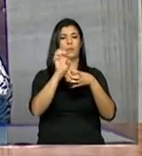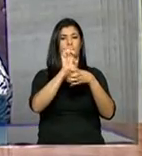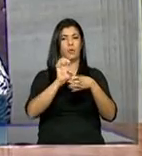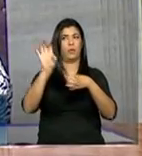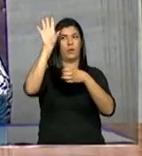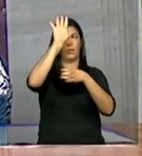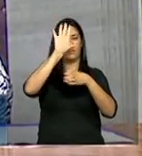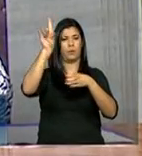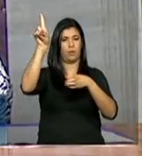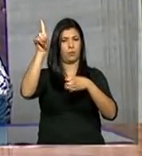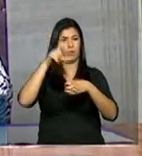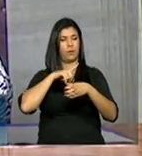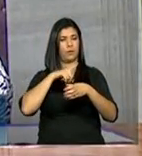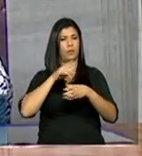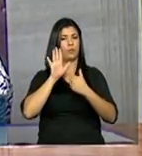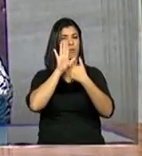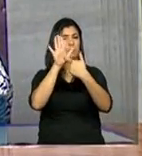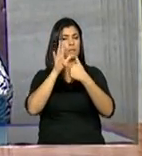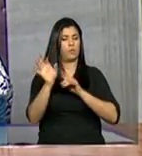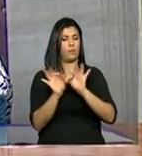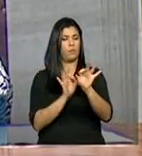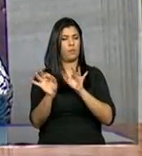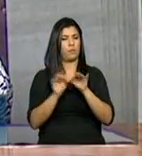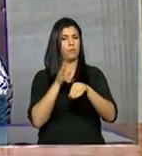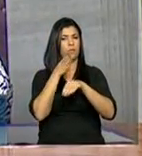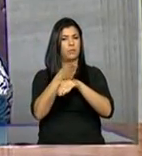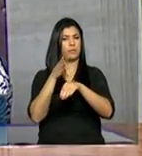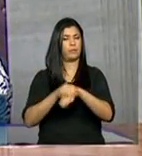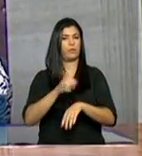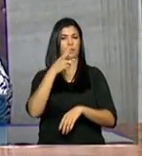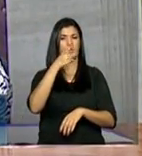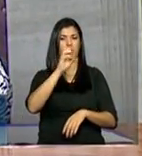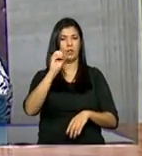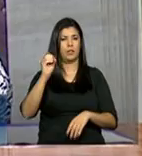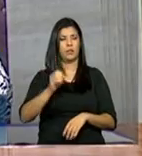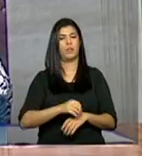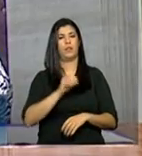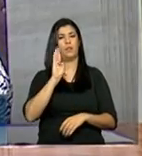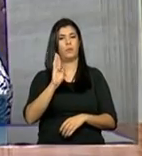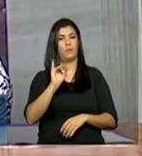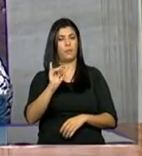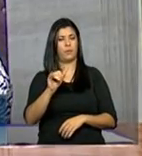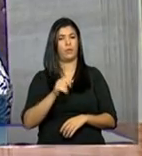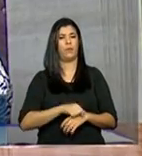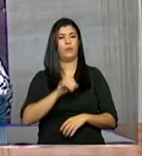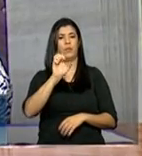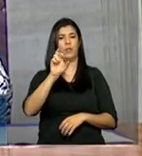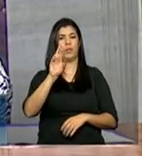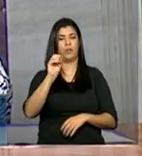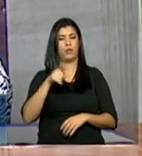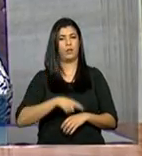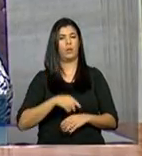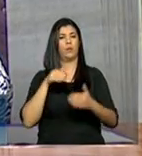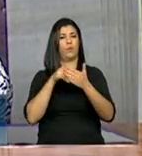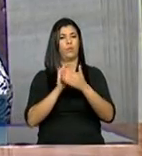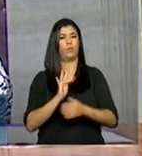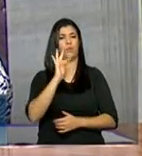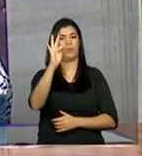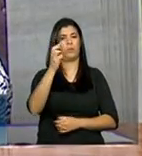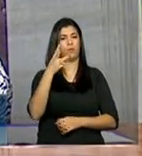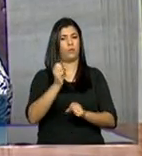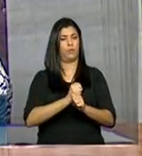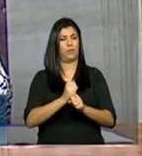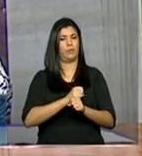este ano um plano para investir 300 bilhões de euros em infraestrutura nos próximos 3 anos, com o